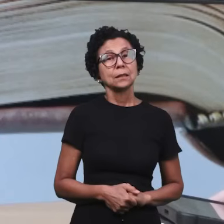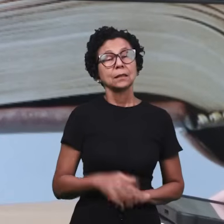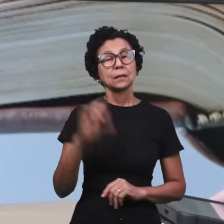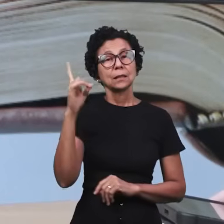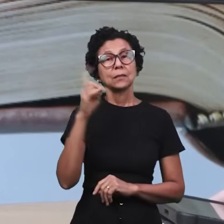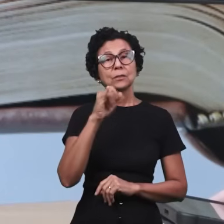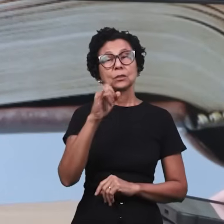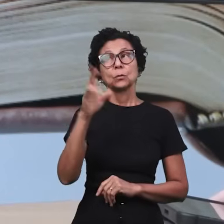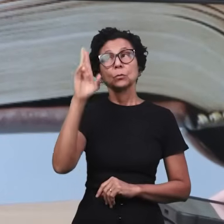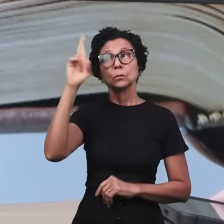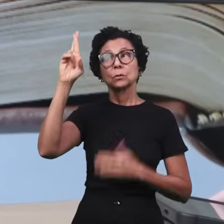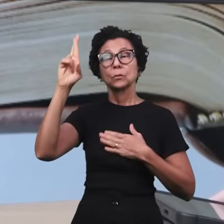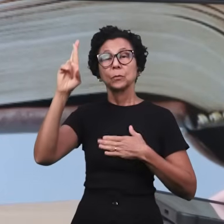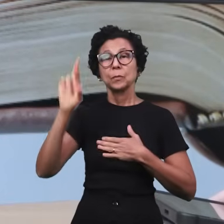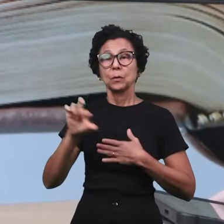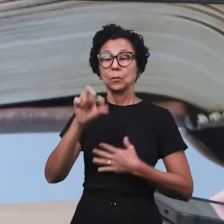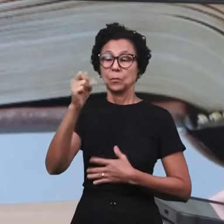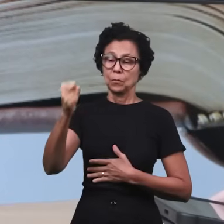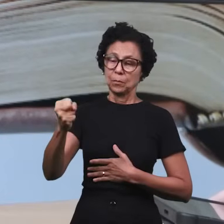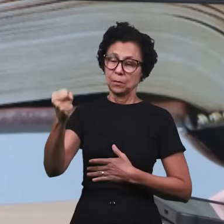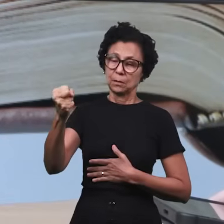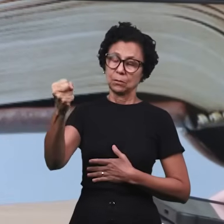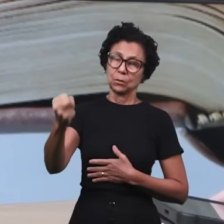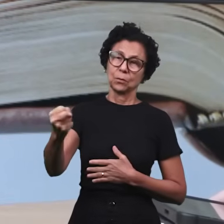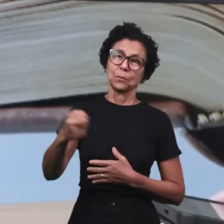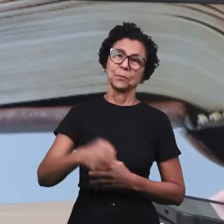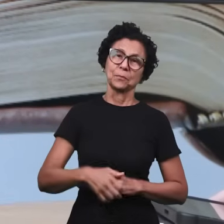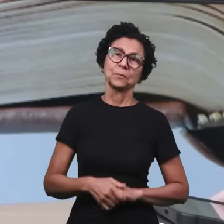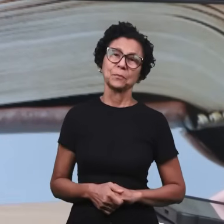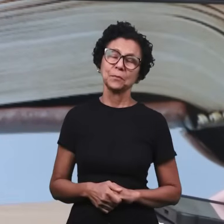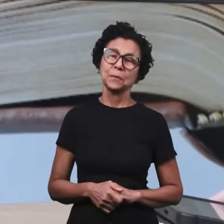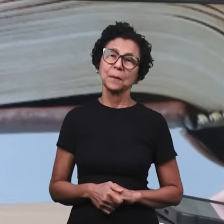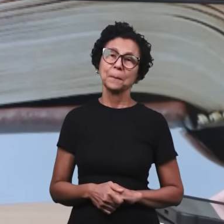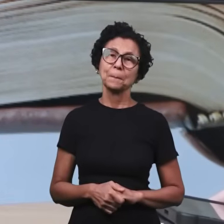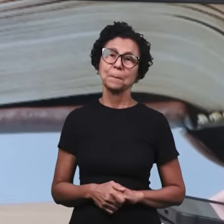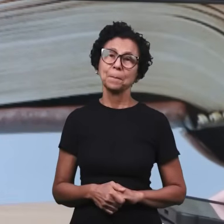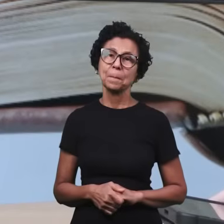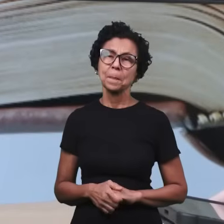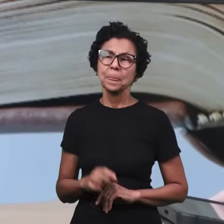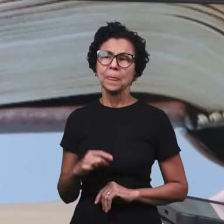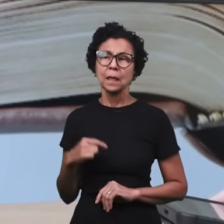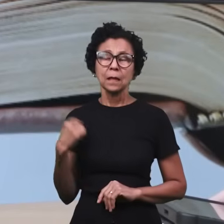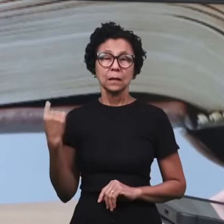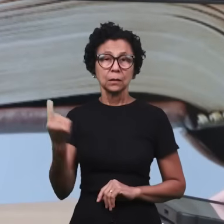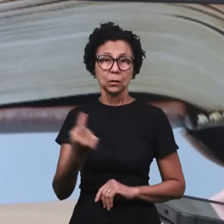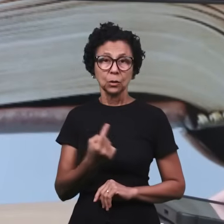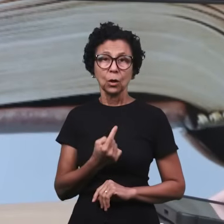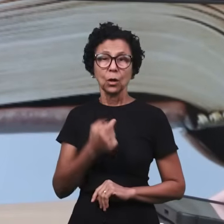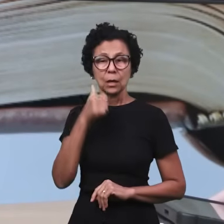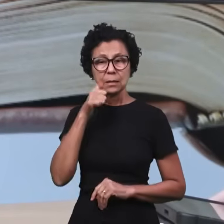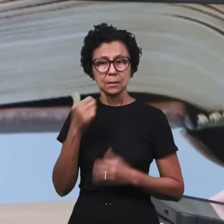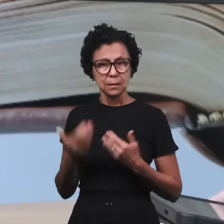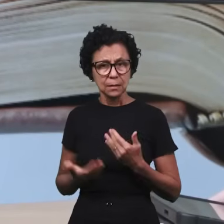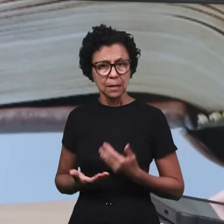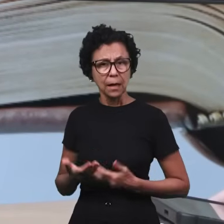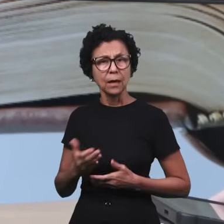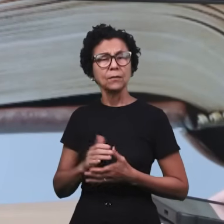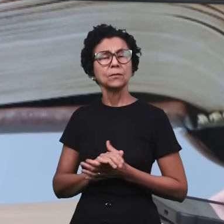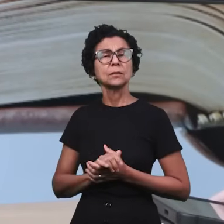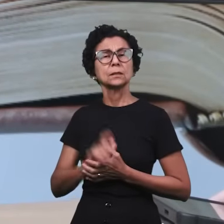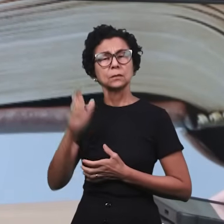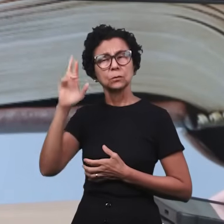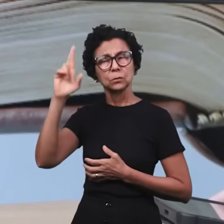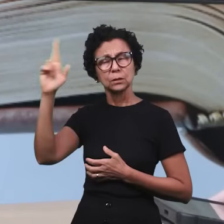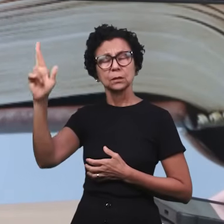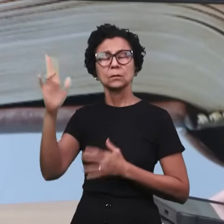enquanto mulheres, somos ovelhas do Senhor. E dentro da igreja nós somos ovelhas do sumo pastor,